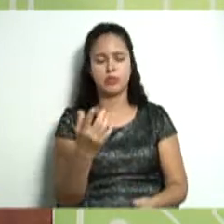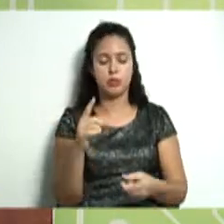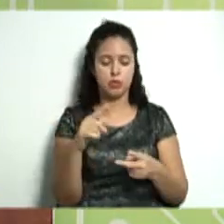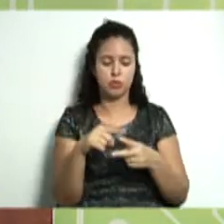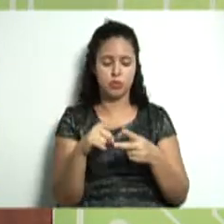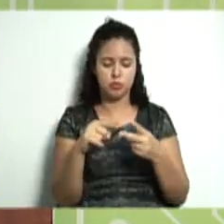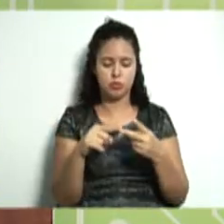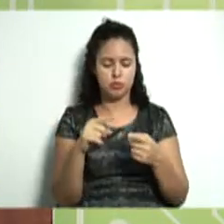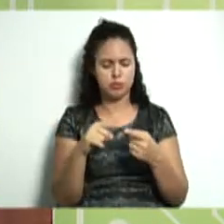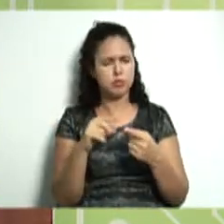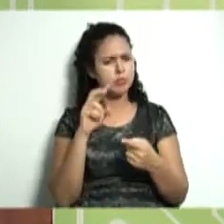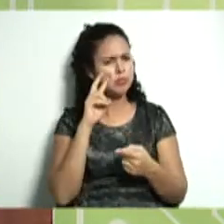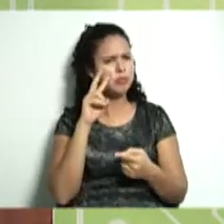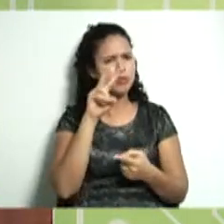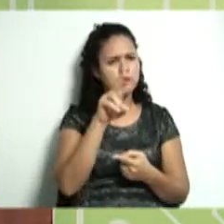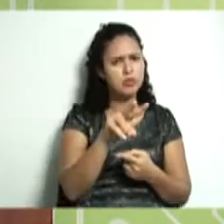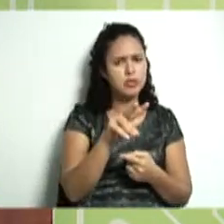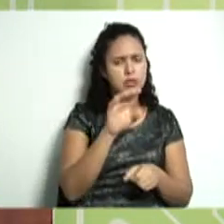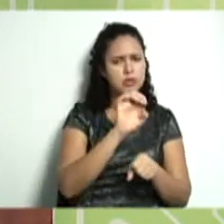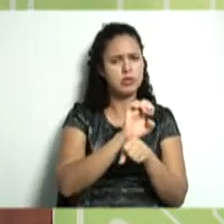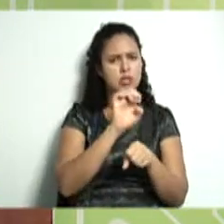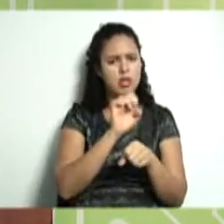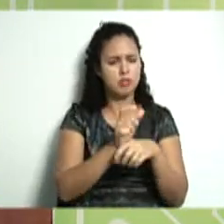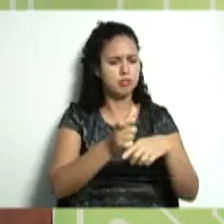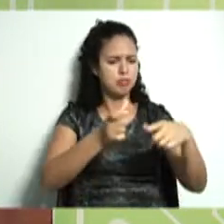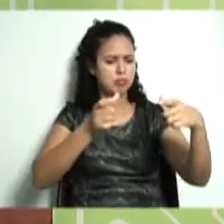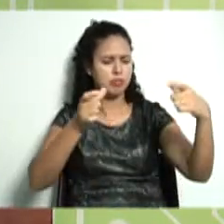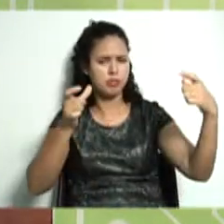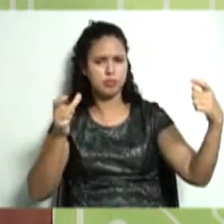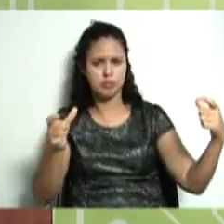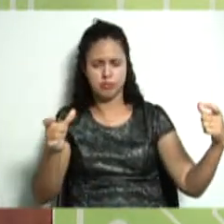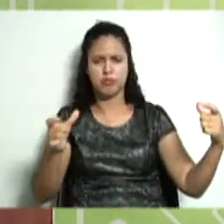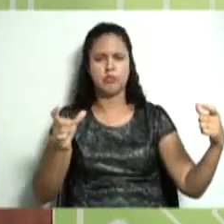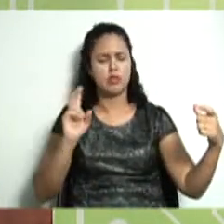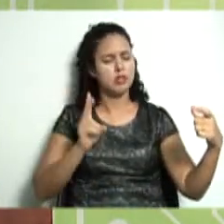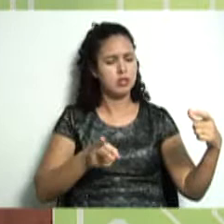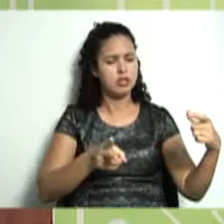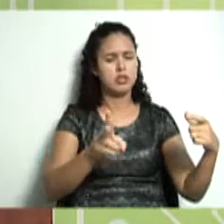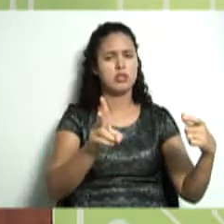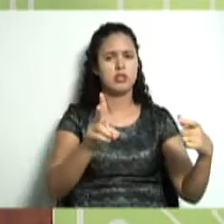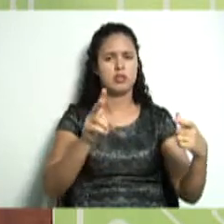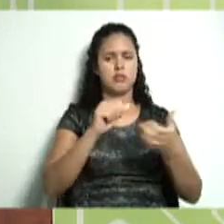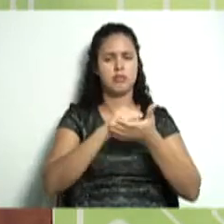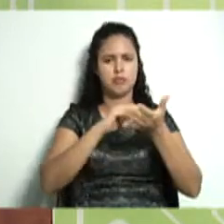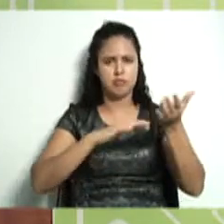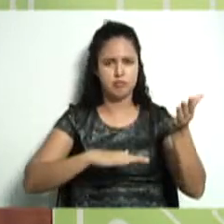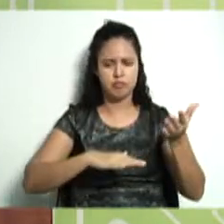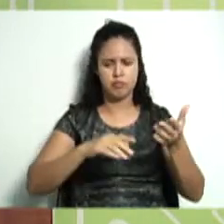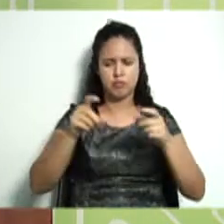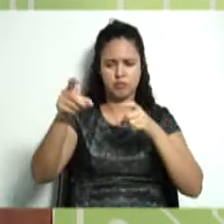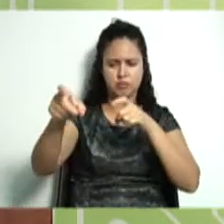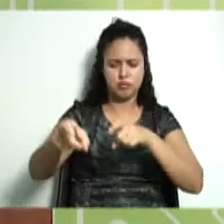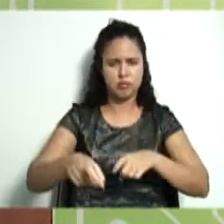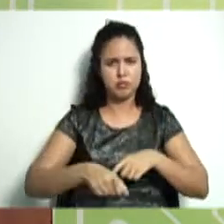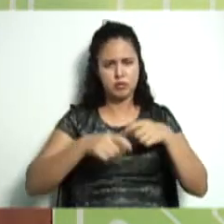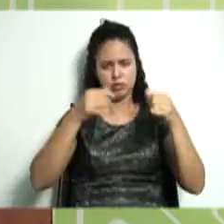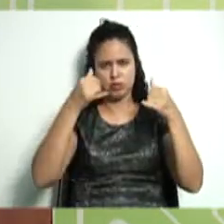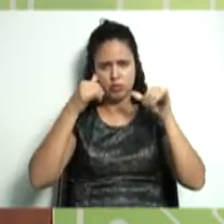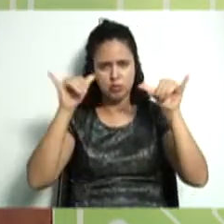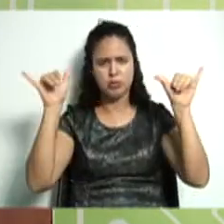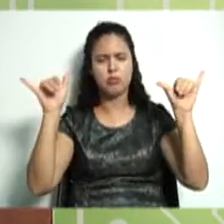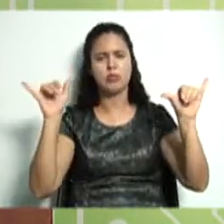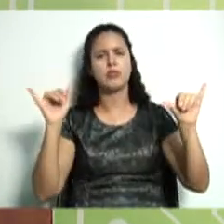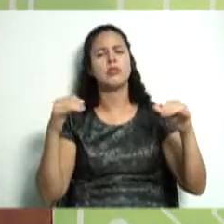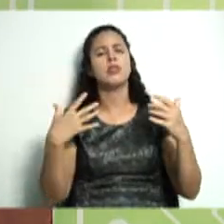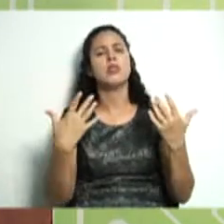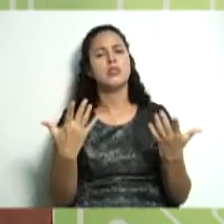você vê um estado que está crescendo cada vez mais na atividade agropecuária e você pode participar